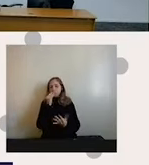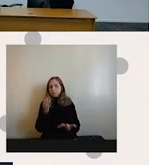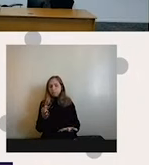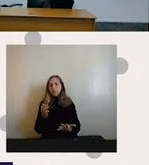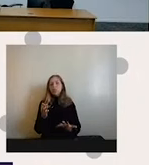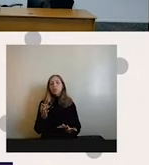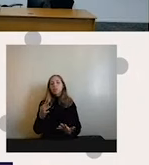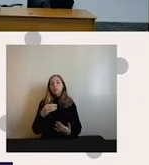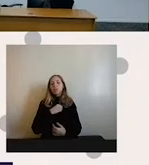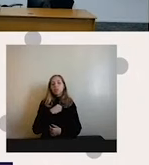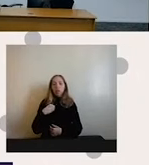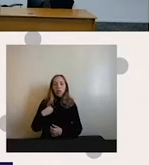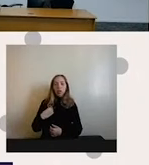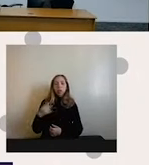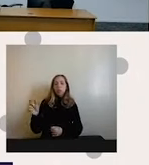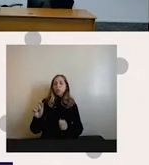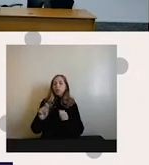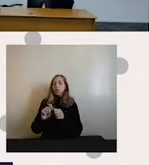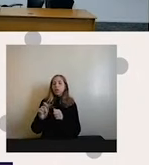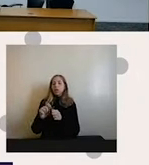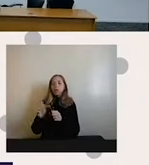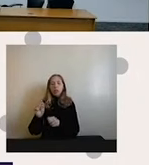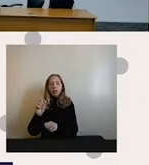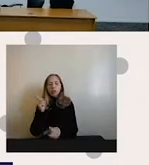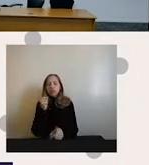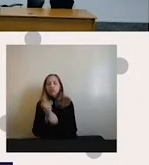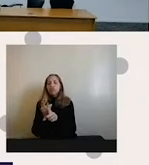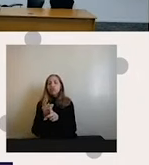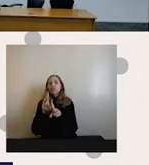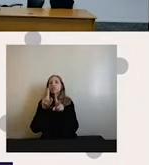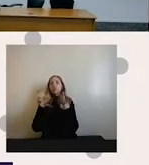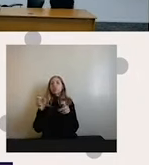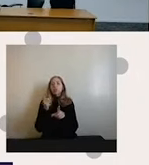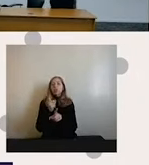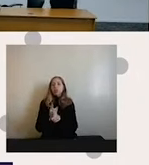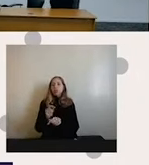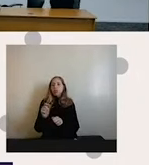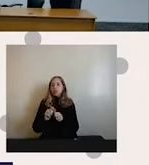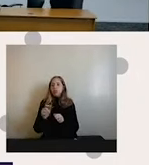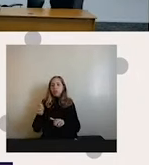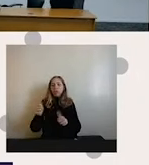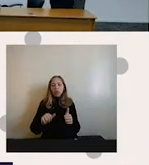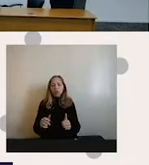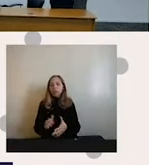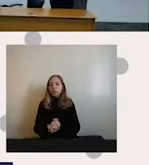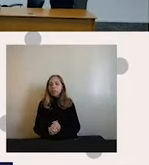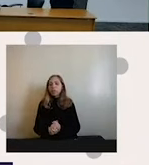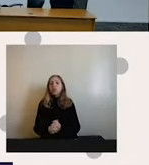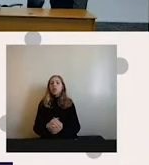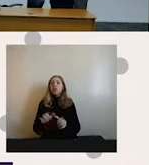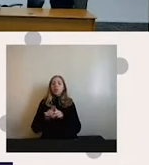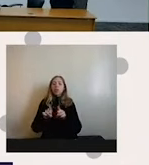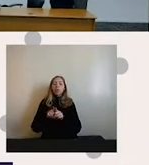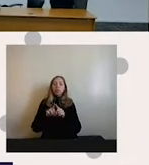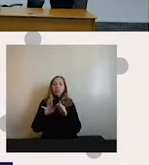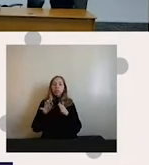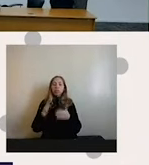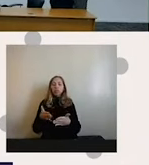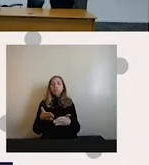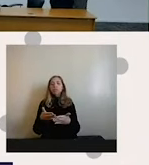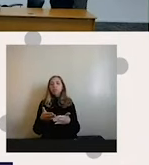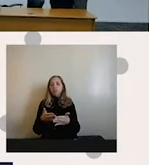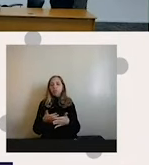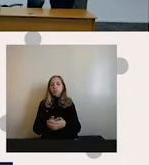diagnóstico. Os próprios médicos, às vezes, não fazem o diagnóstico. Inclusive, na fala do colega, ele falou muito